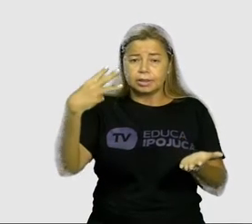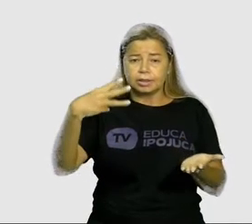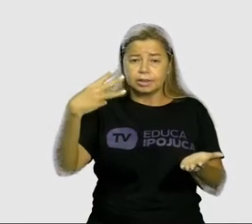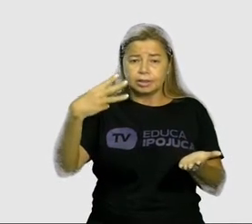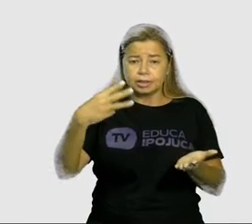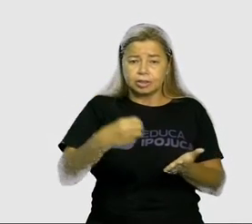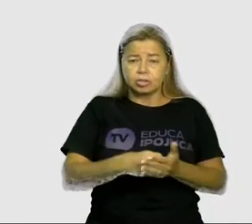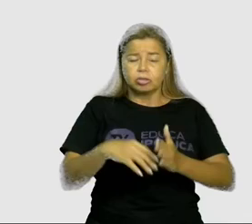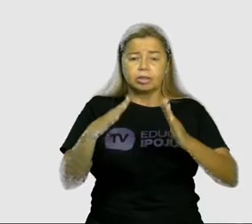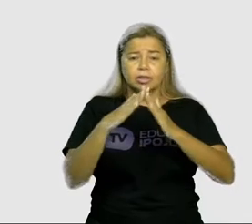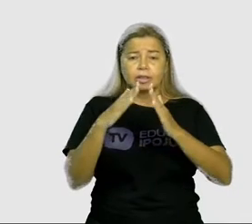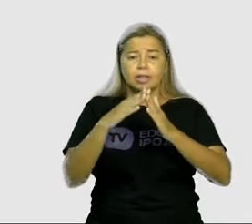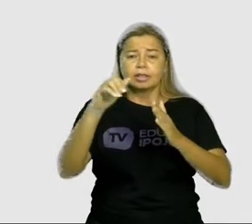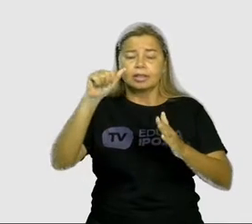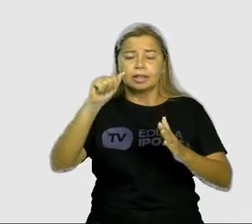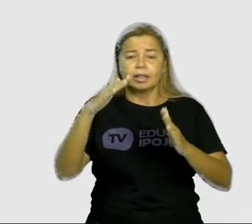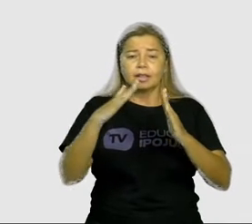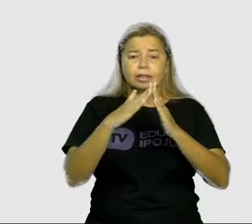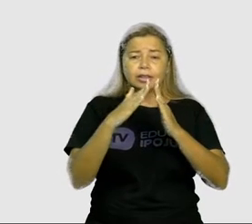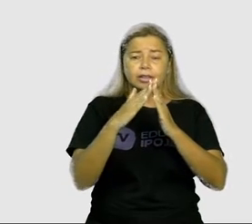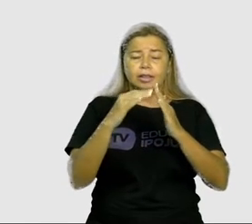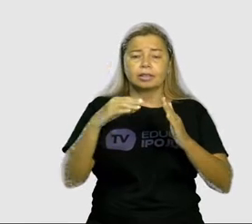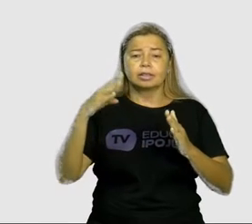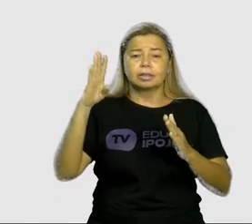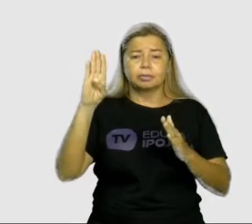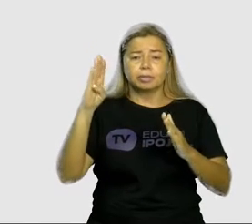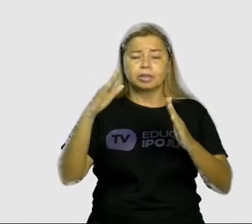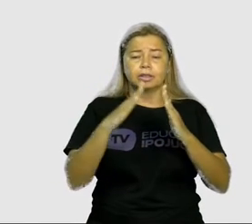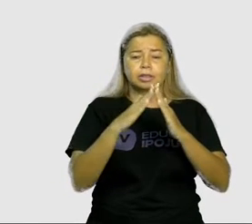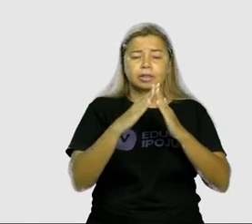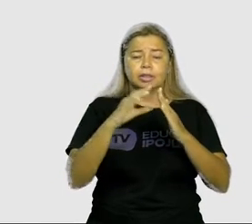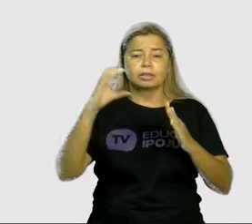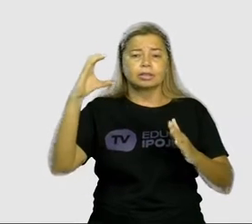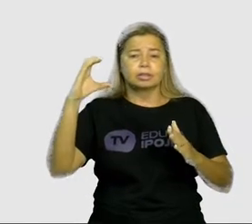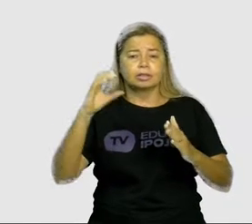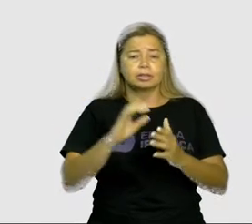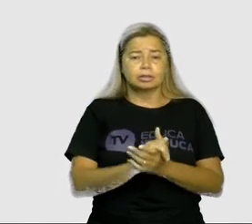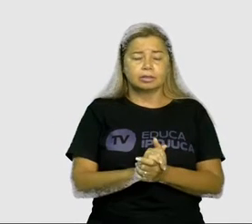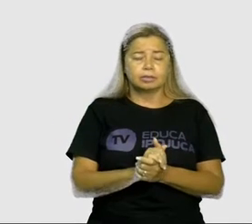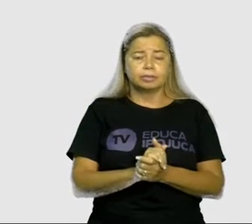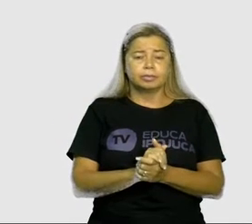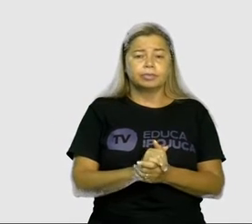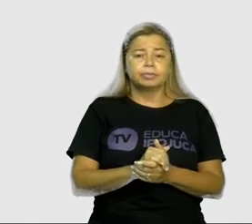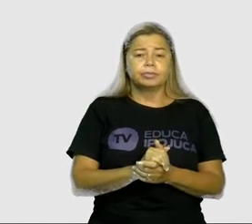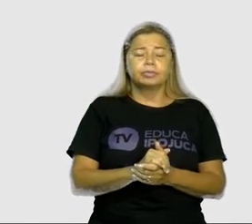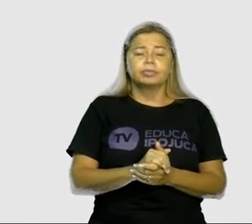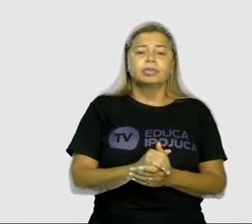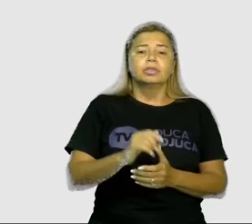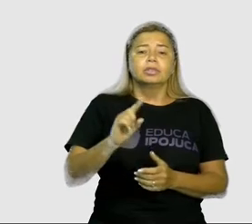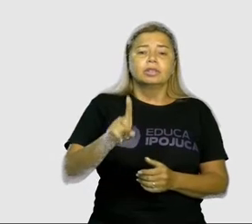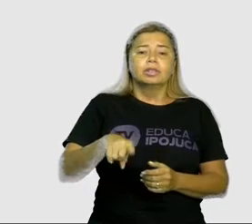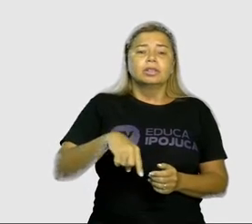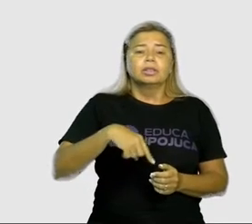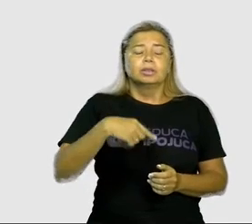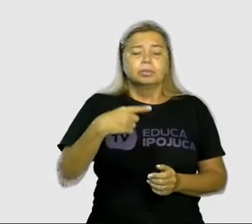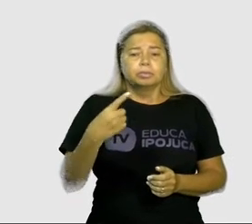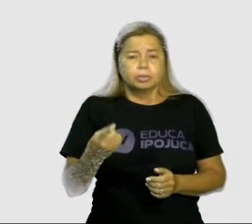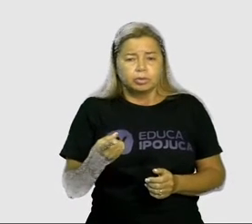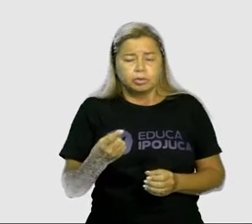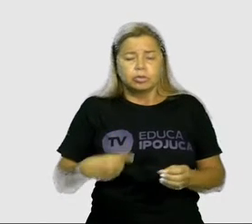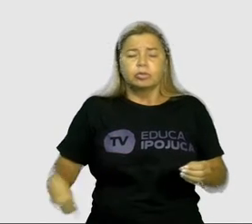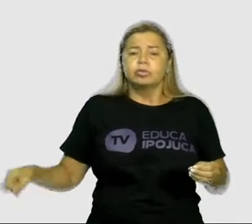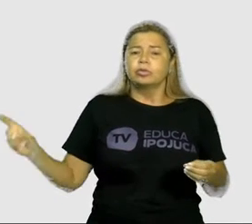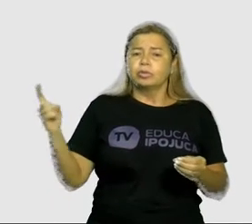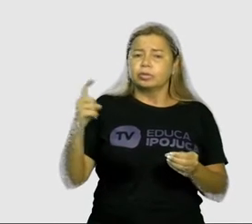outra para a saber e outra para casas e depois ele vai ter que